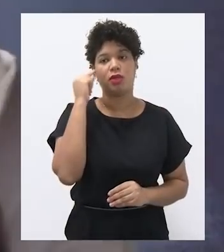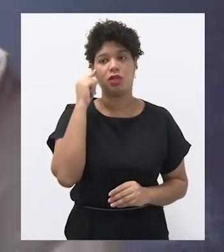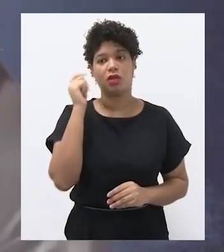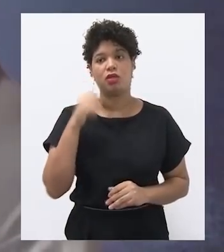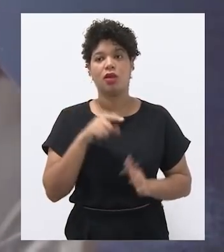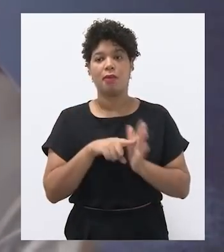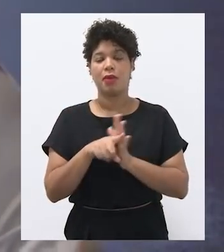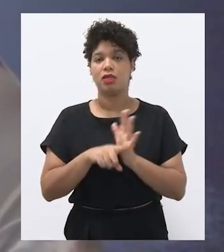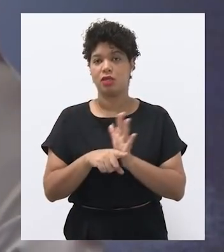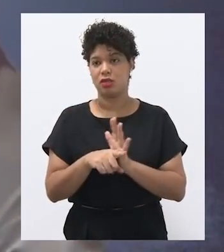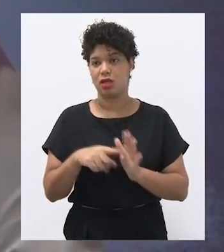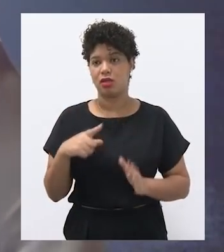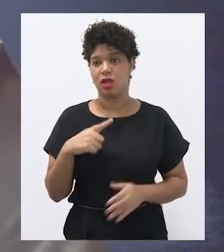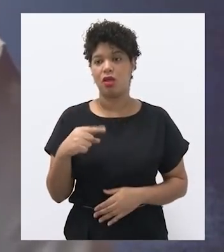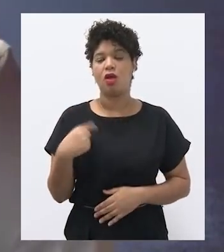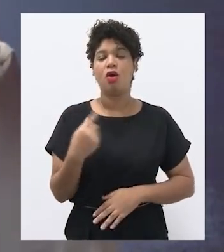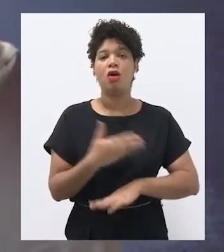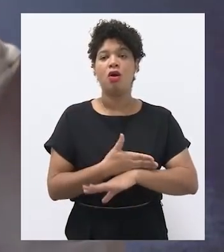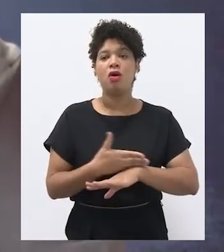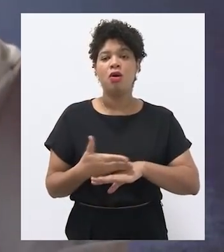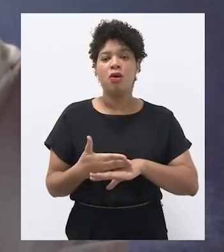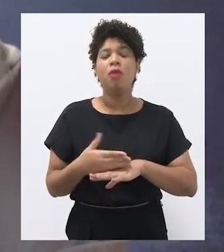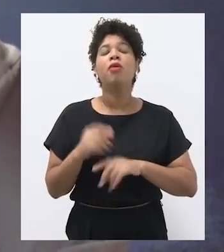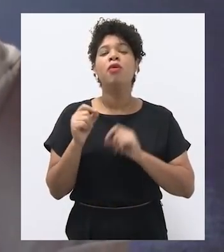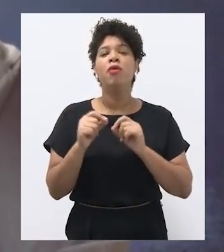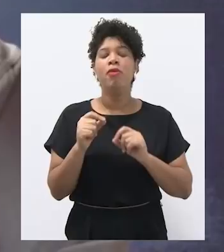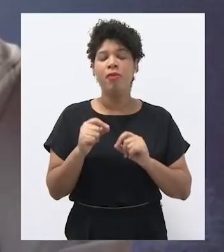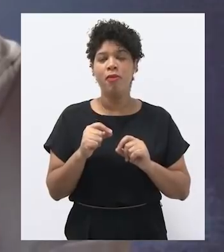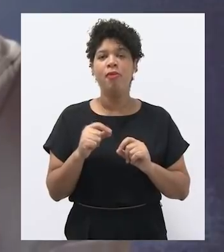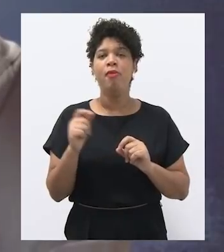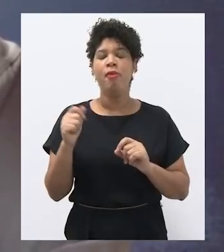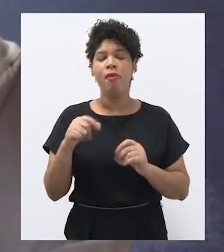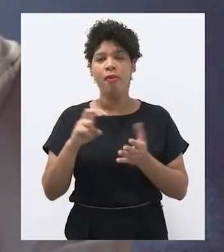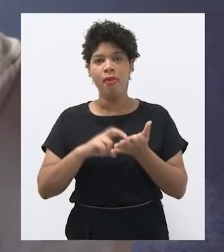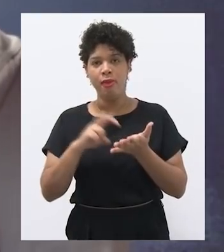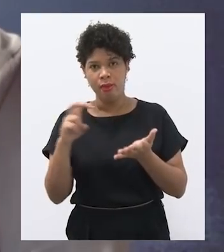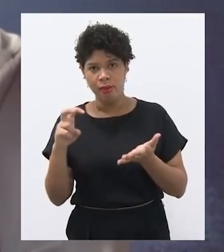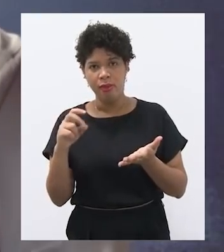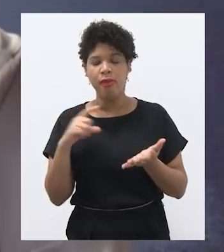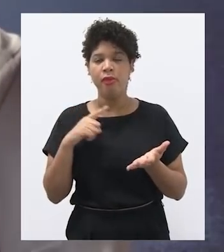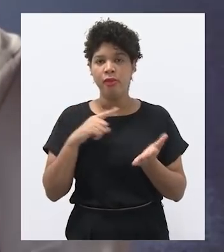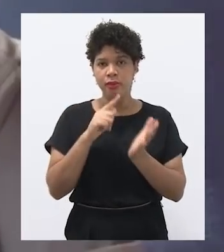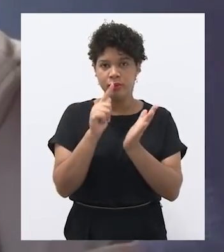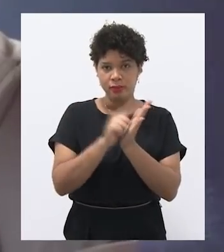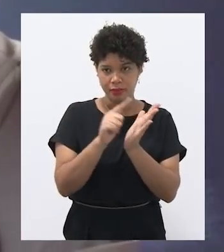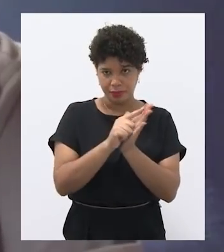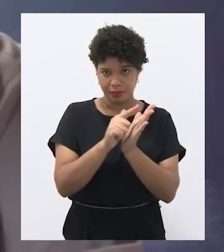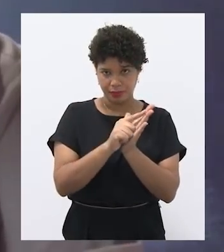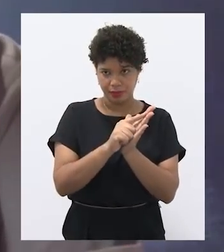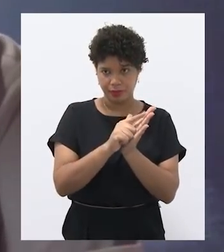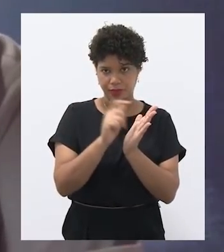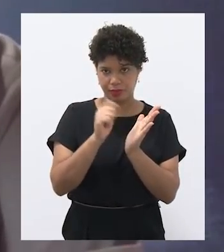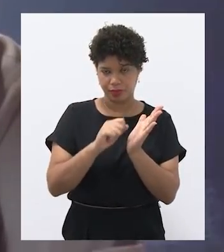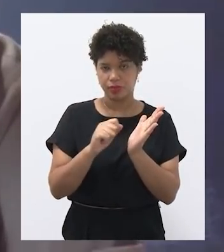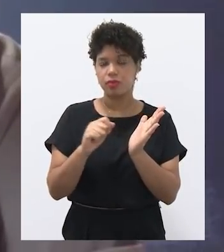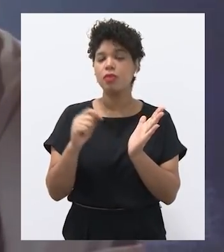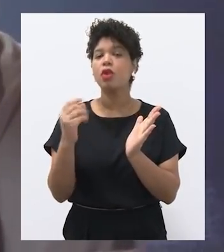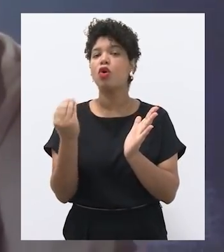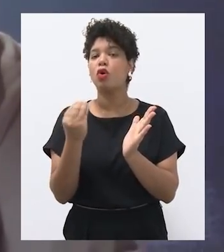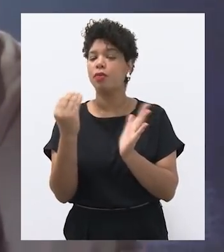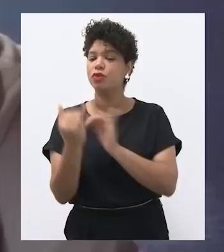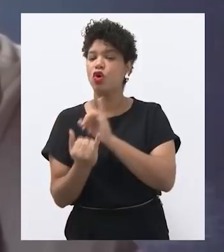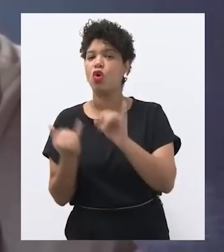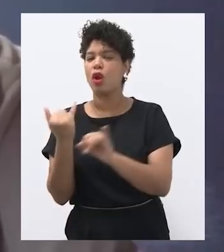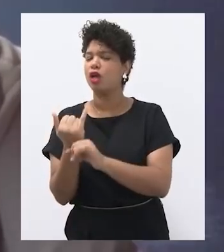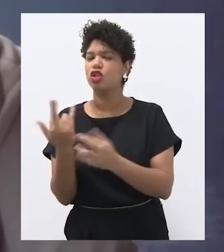a gente tinha o que era produzido para o impresso, isso era espelhado na versão